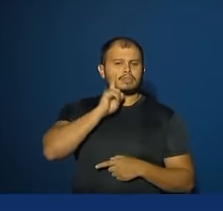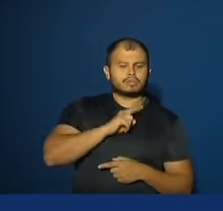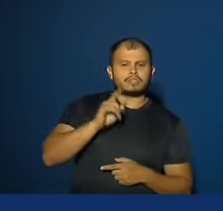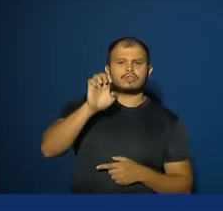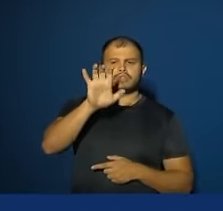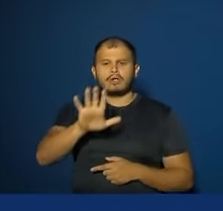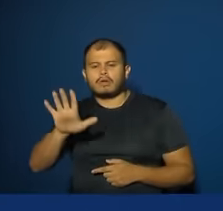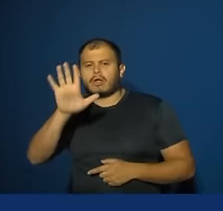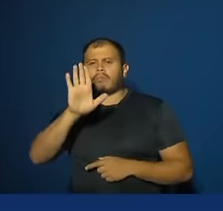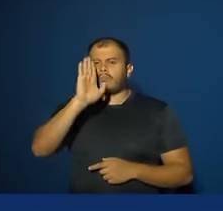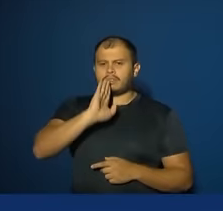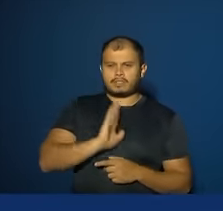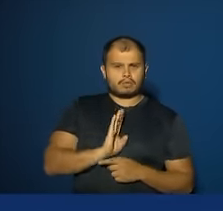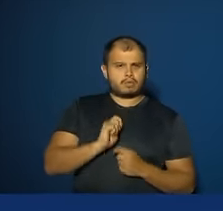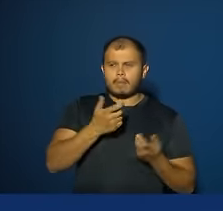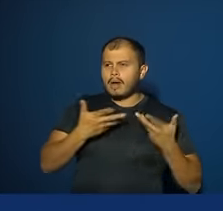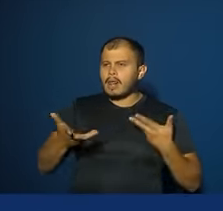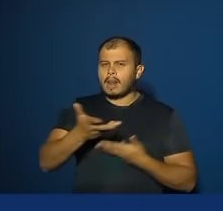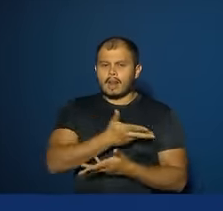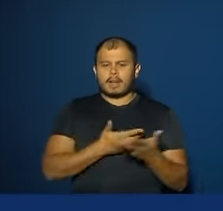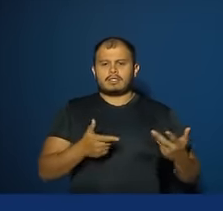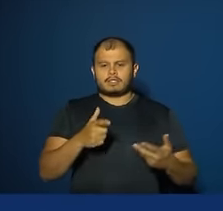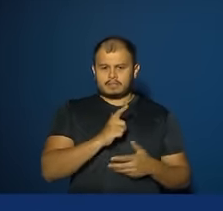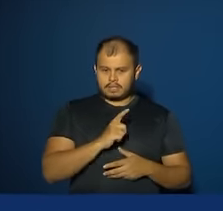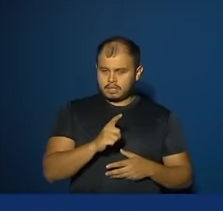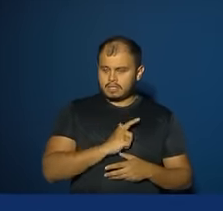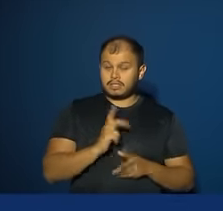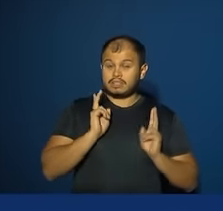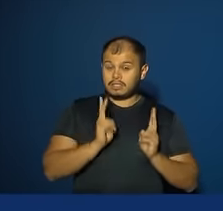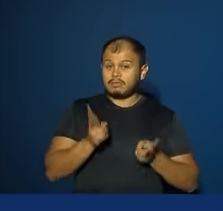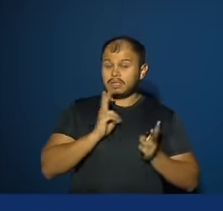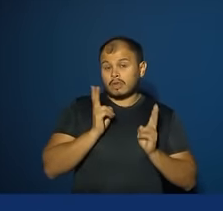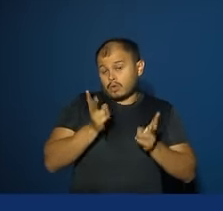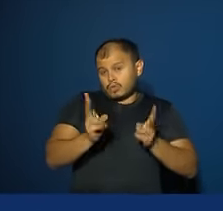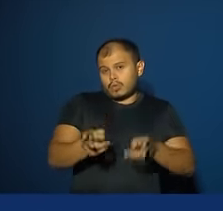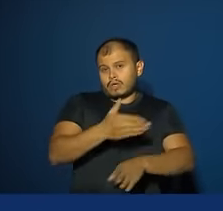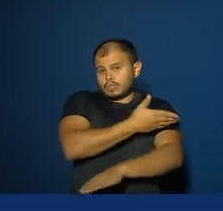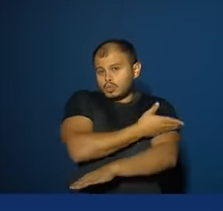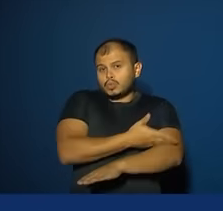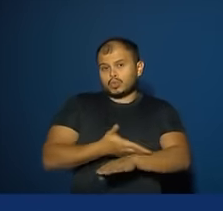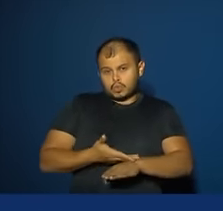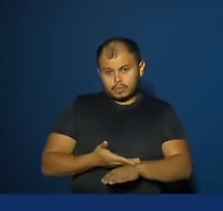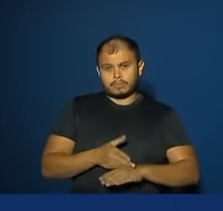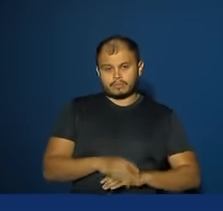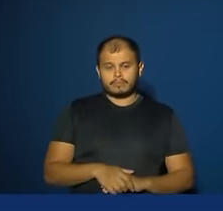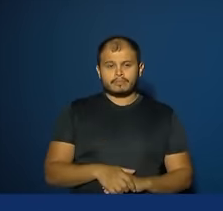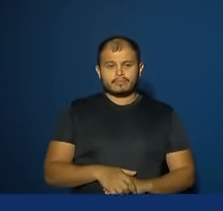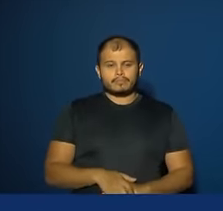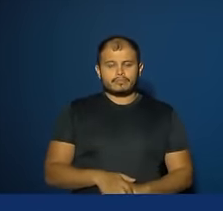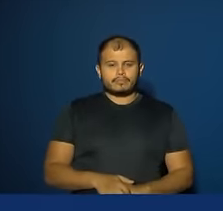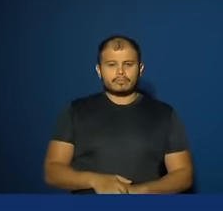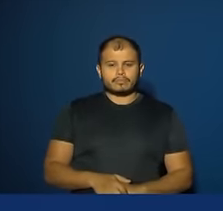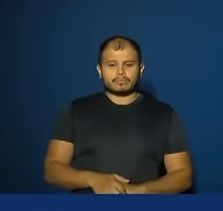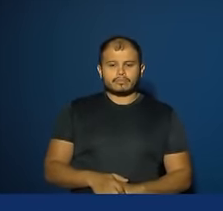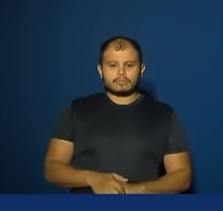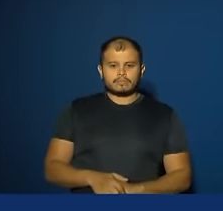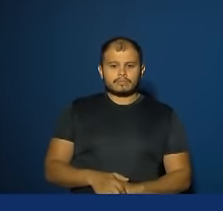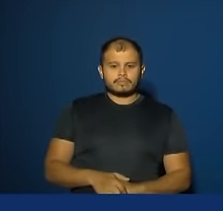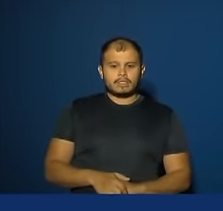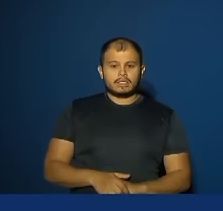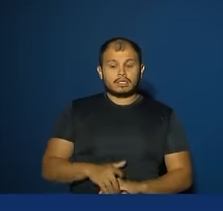Brasil eh e tenta manter esse padrão né mantém eh eh